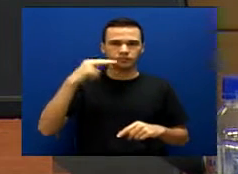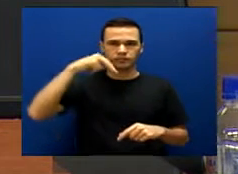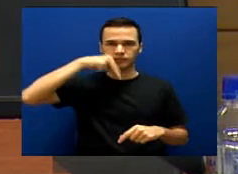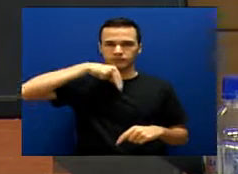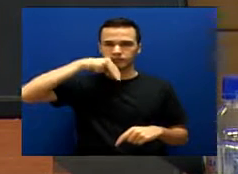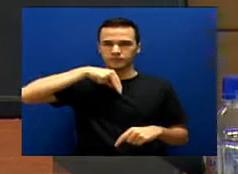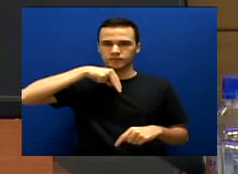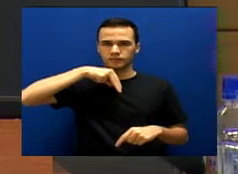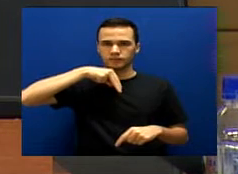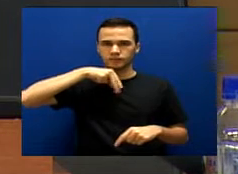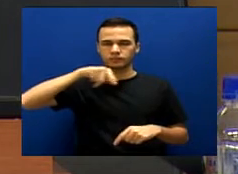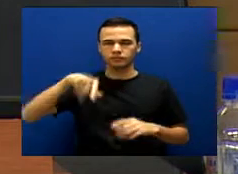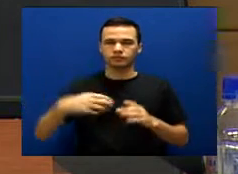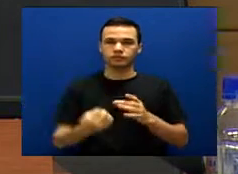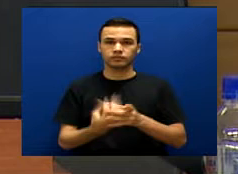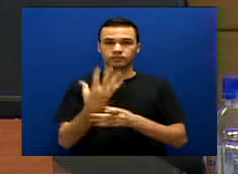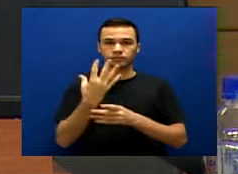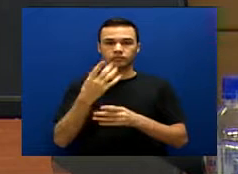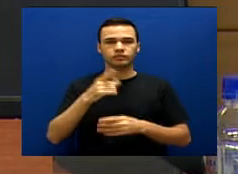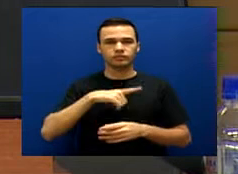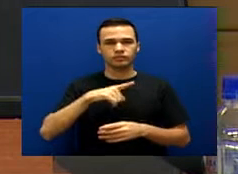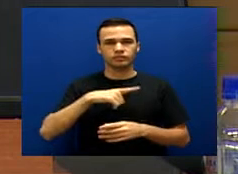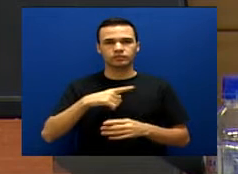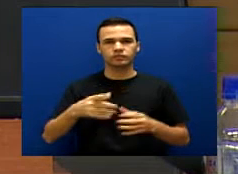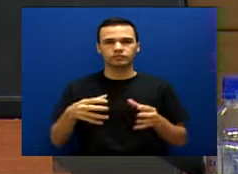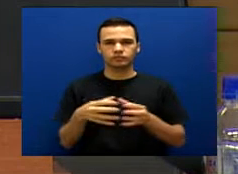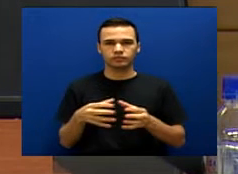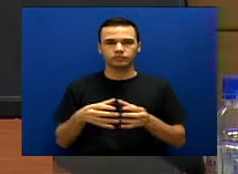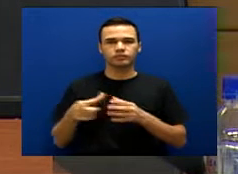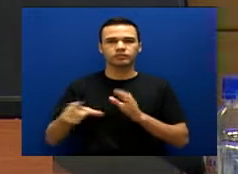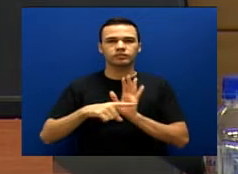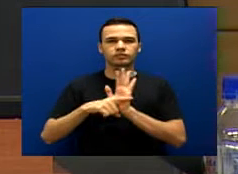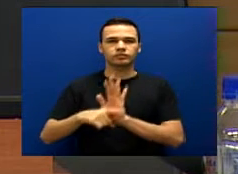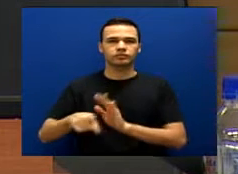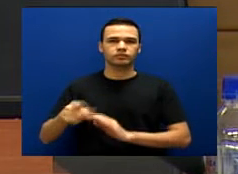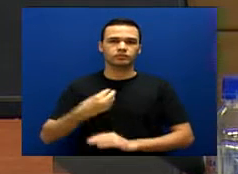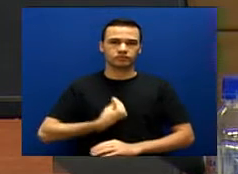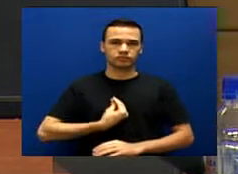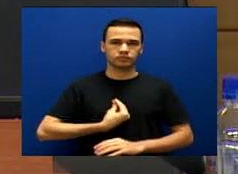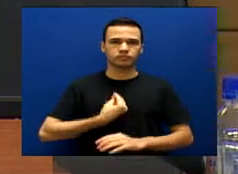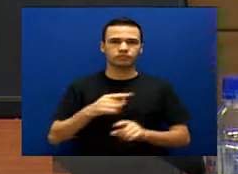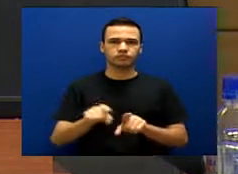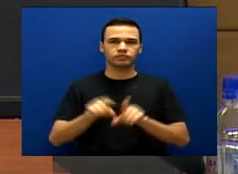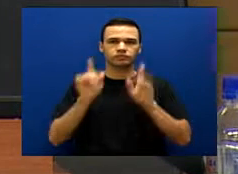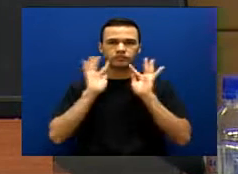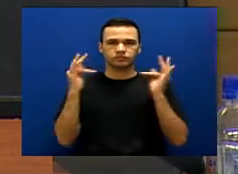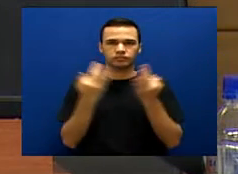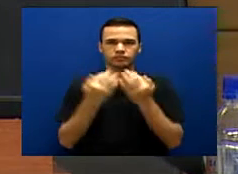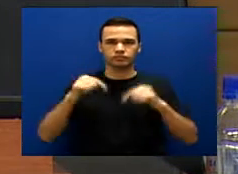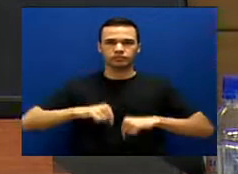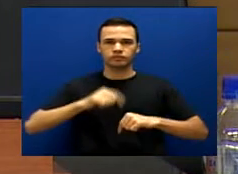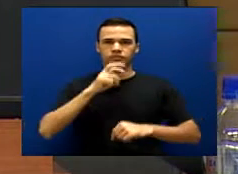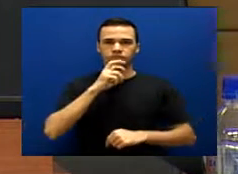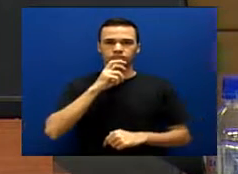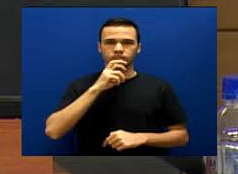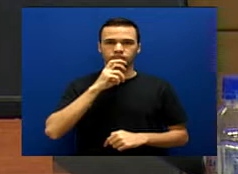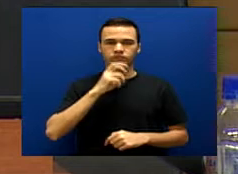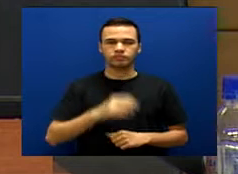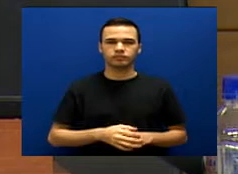Neto, cria a Frente Parlamentar de Defesa à Vida e à Família na cidade de